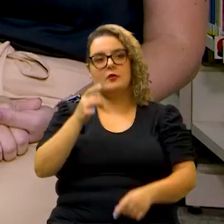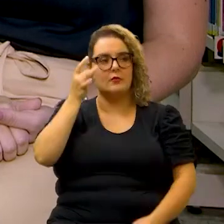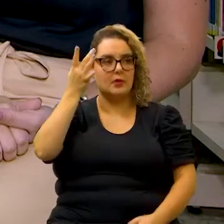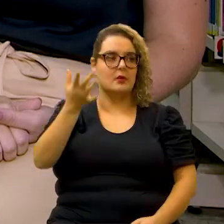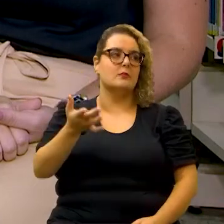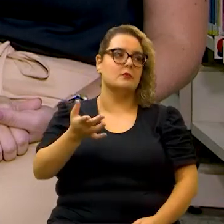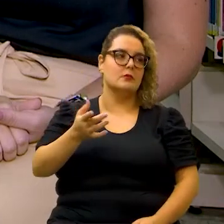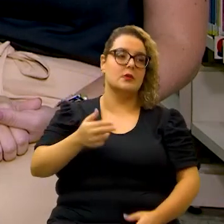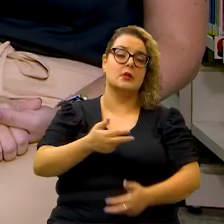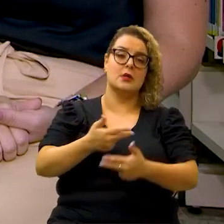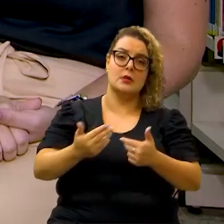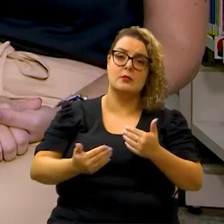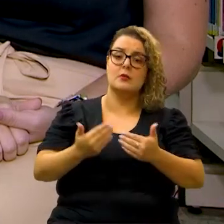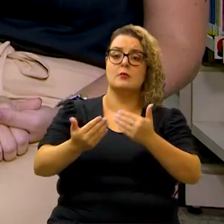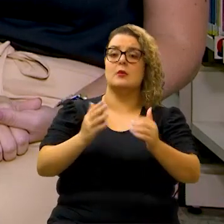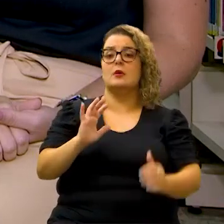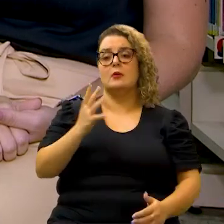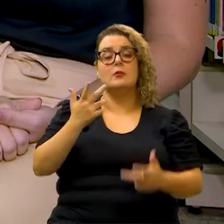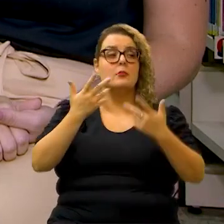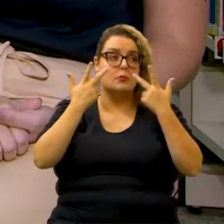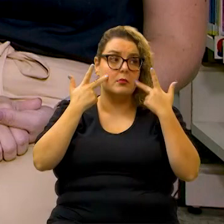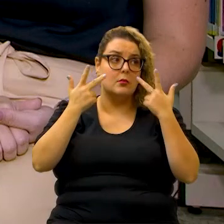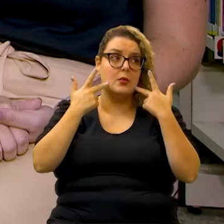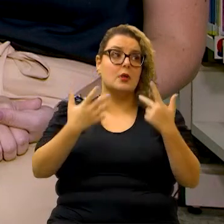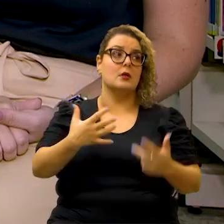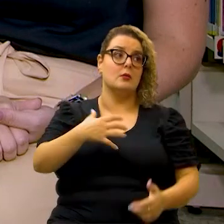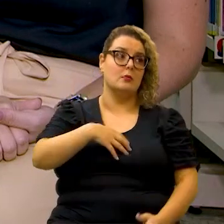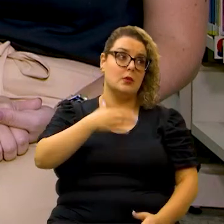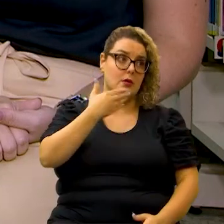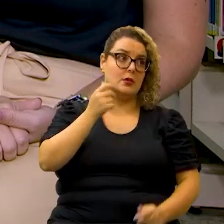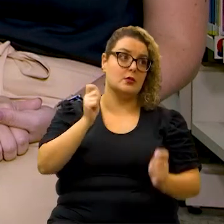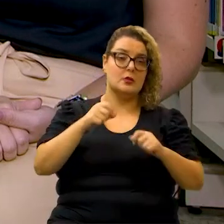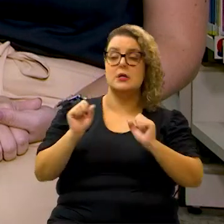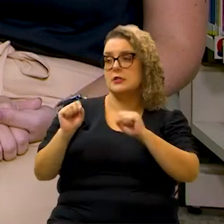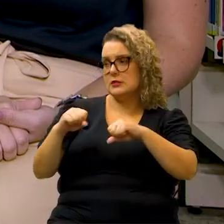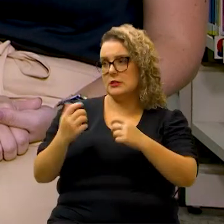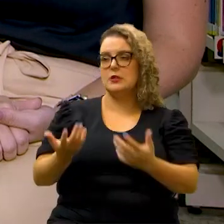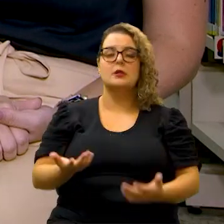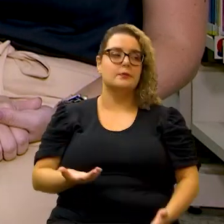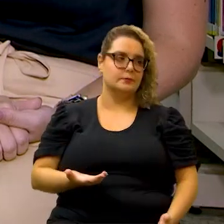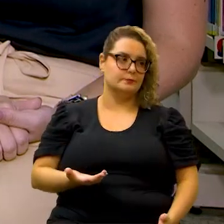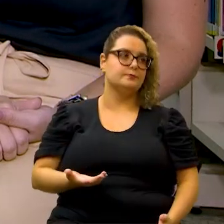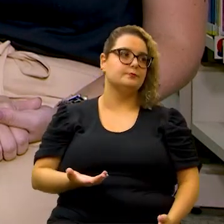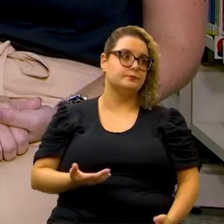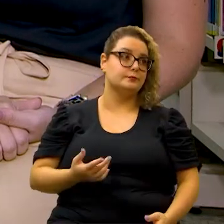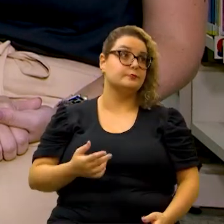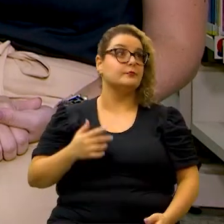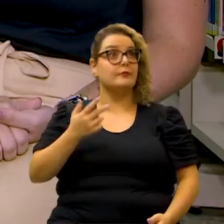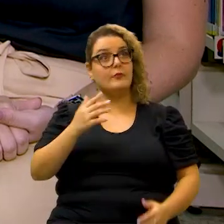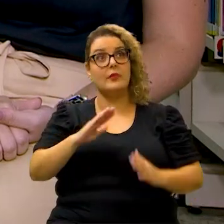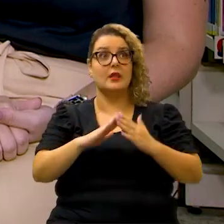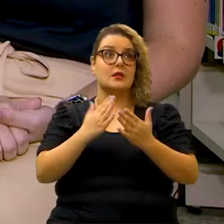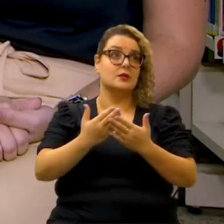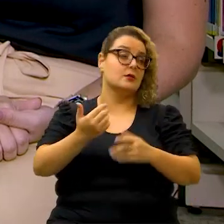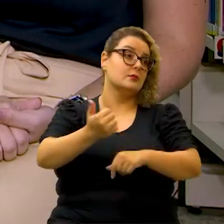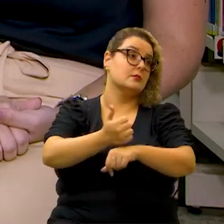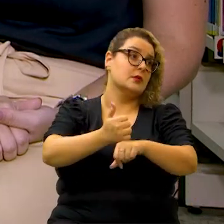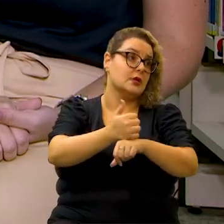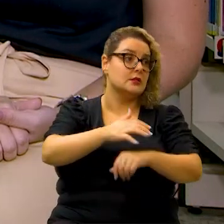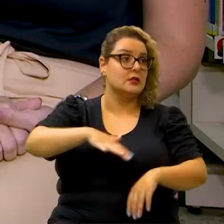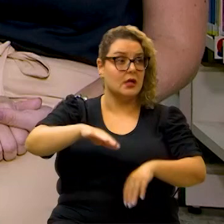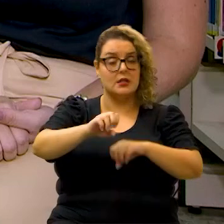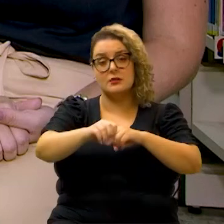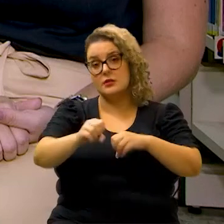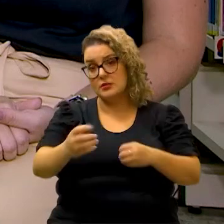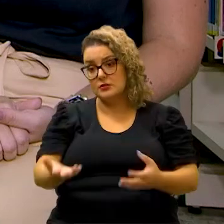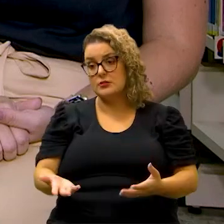vou facilitar para que, não é, as coisas fluem da melhor maneira possível, né? Sim. Porque não adianta também as